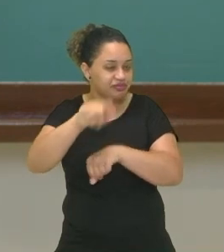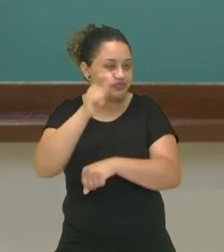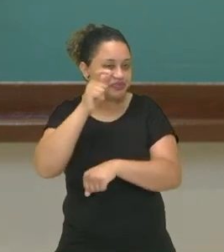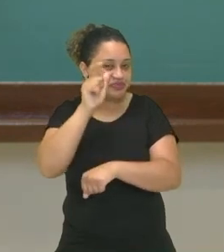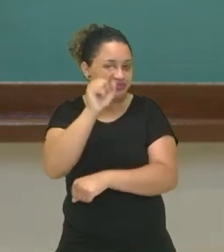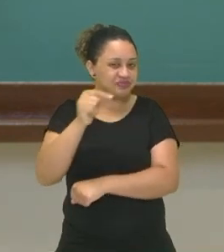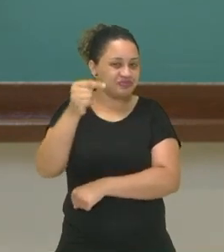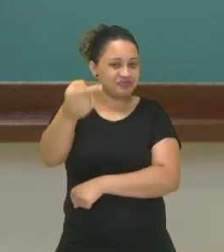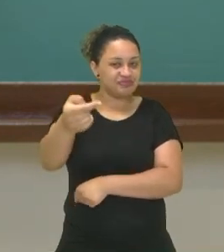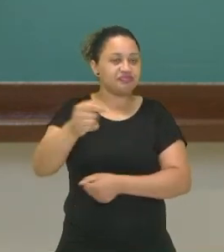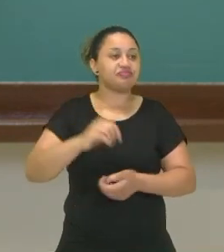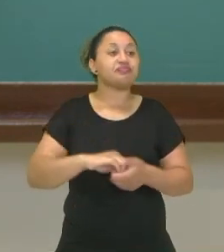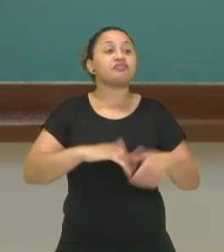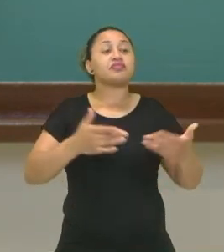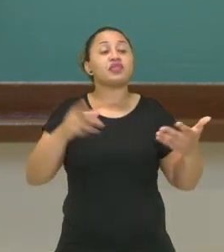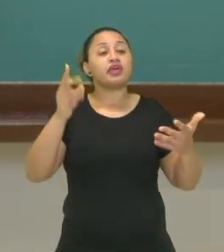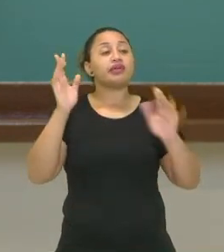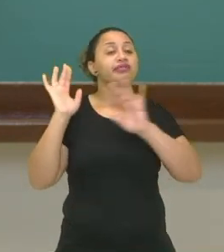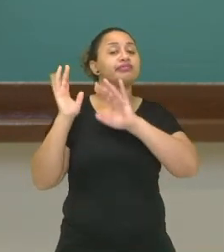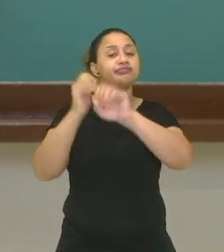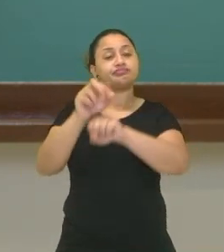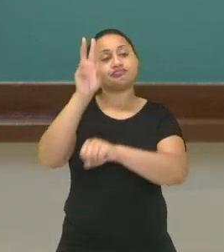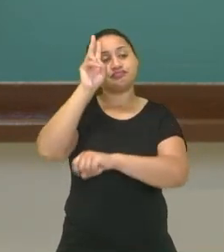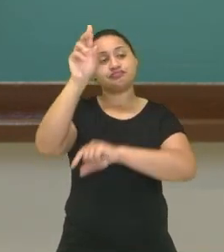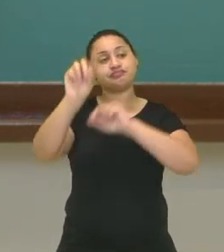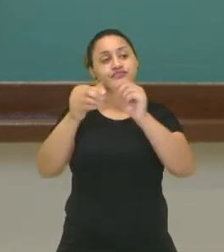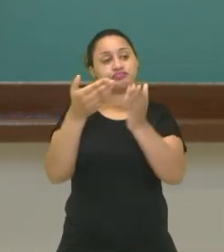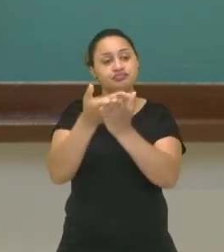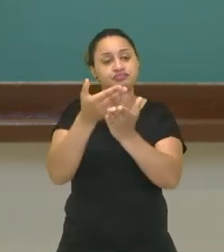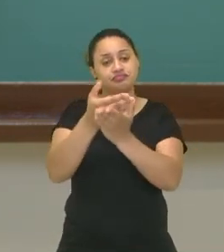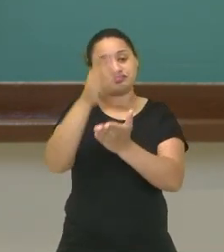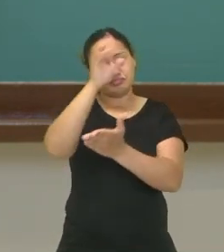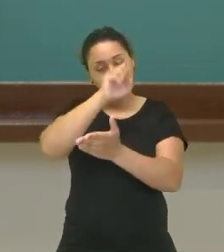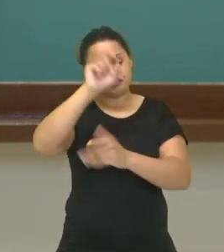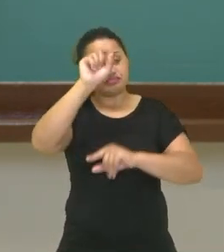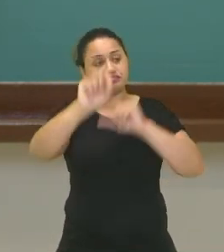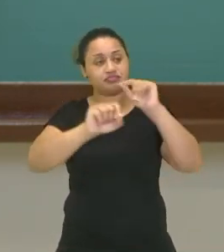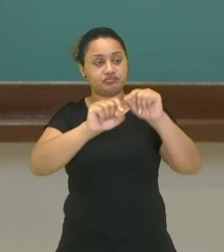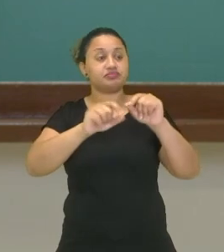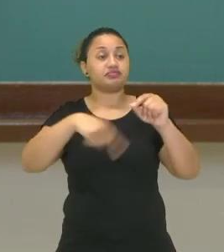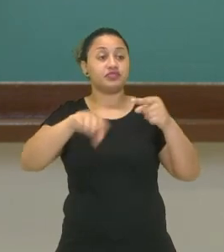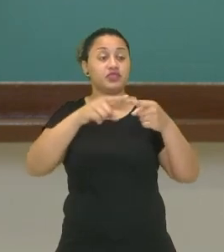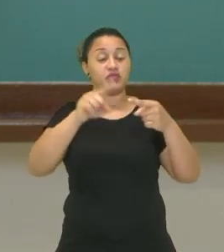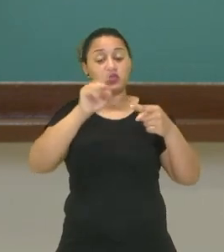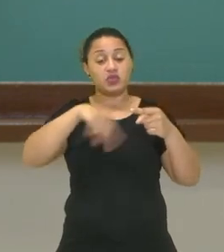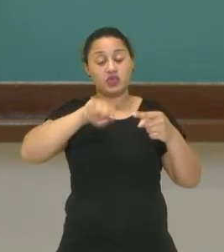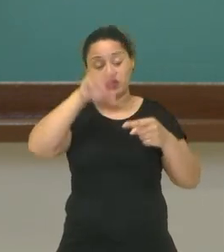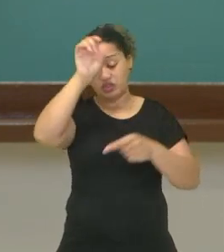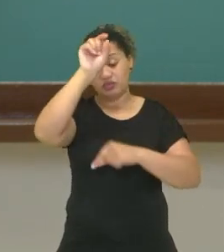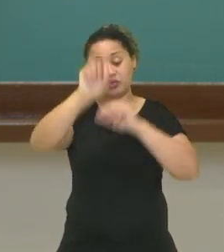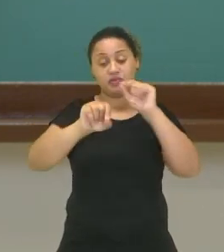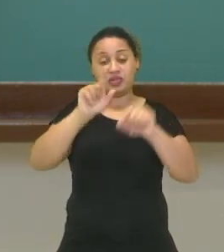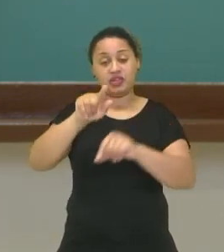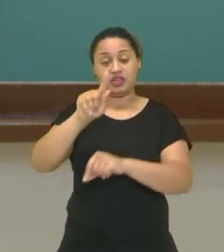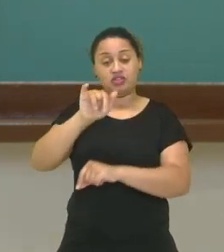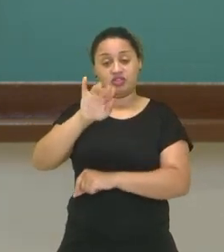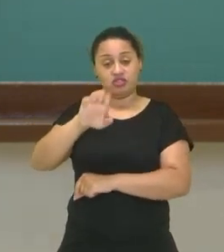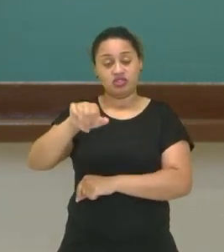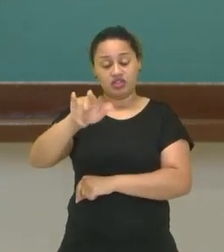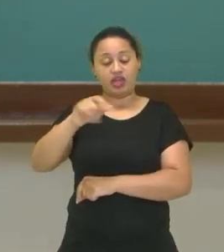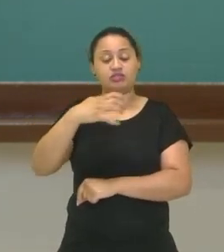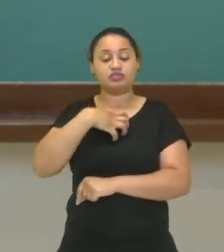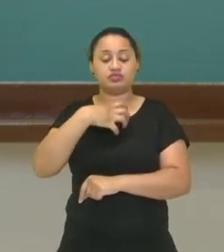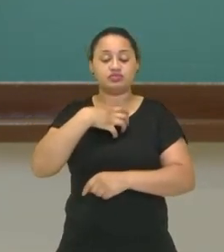Vamos relembrar o que nós estudamos? Vamos lá? Então, a gente viu o que é ginástica, né, que é a arte